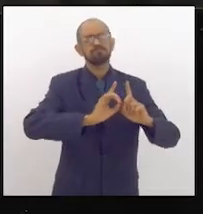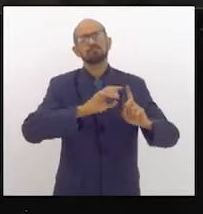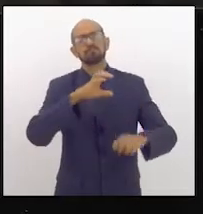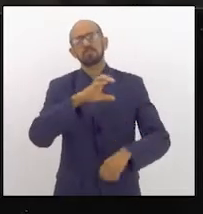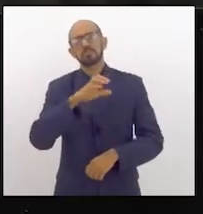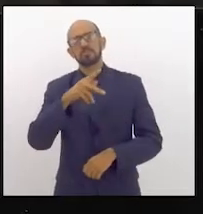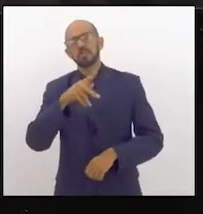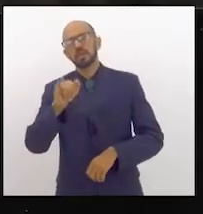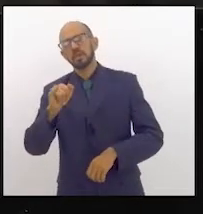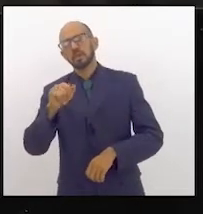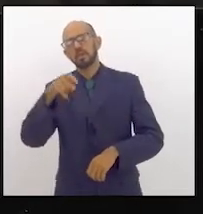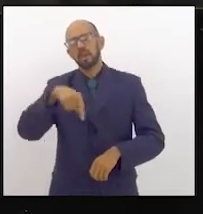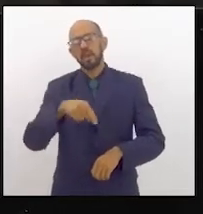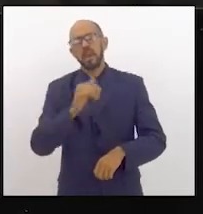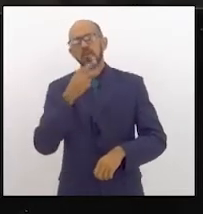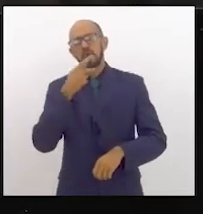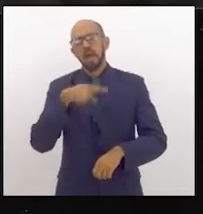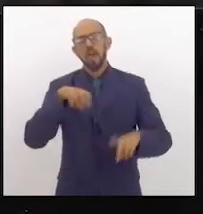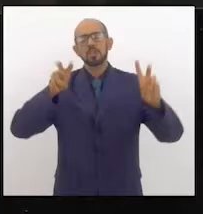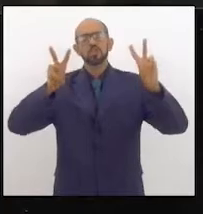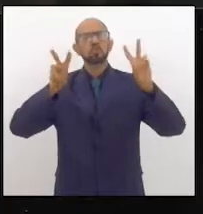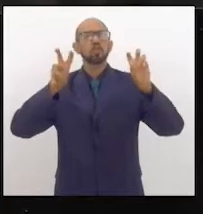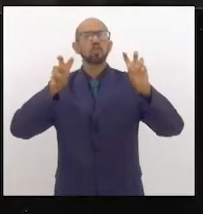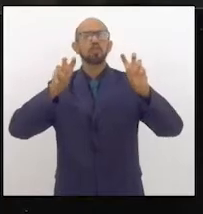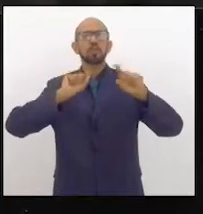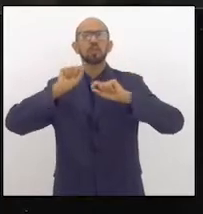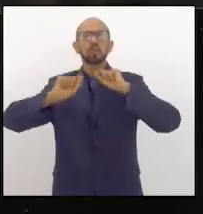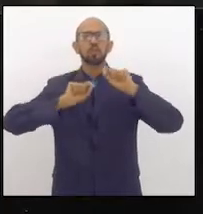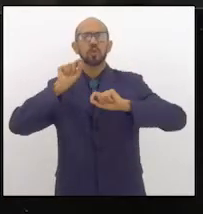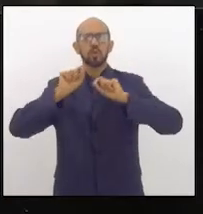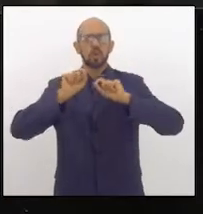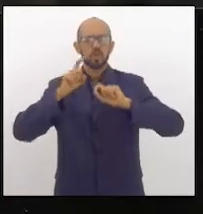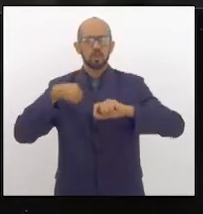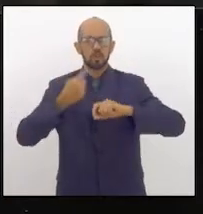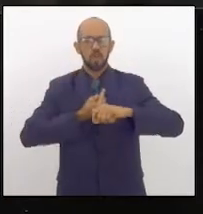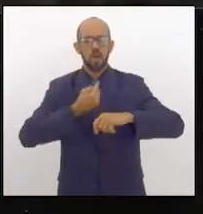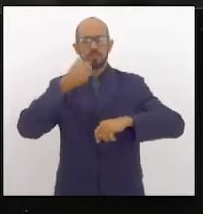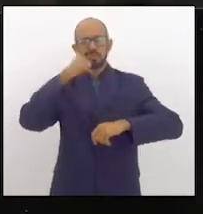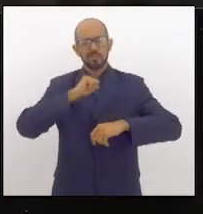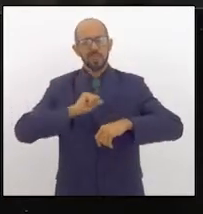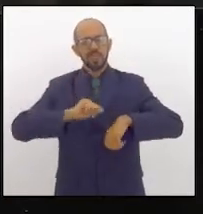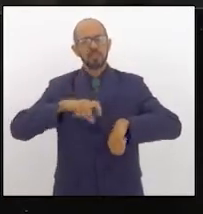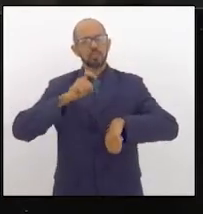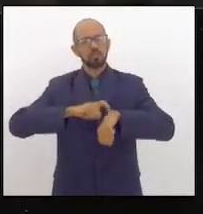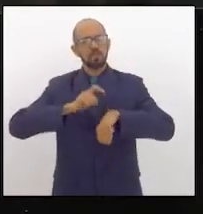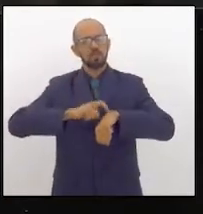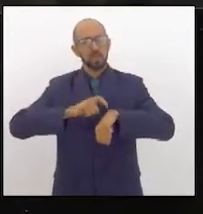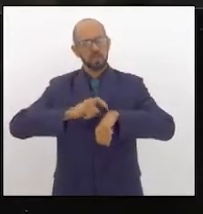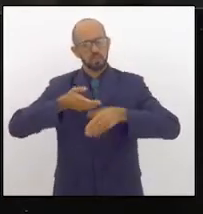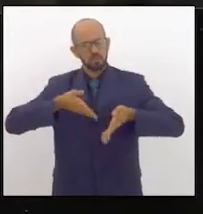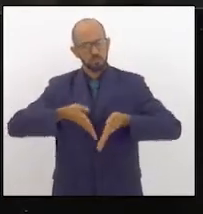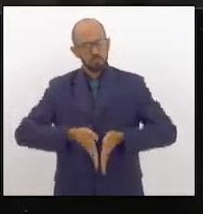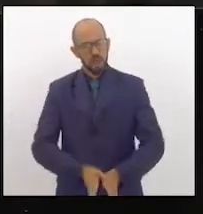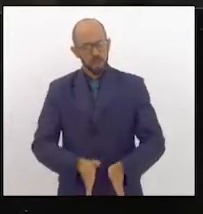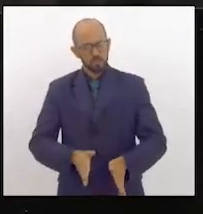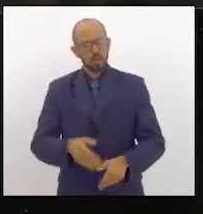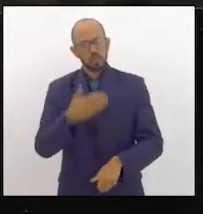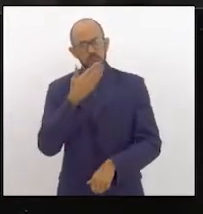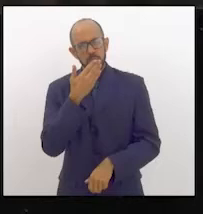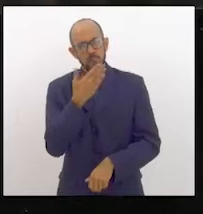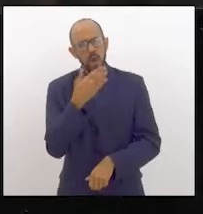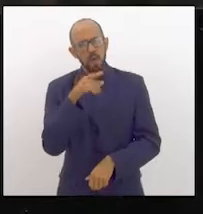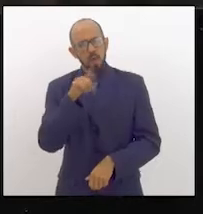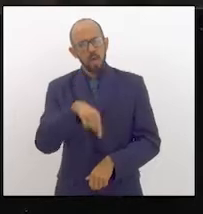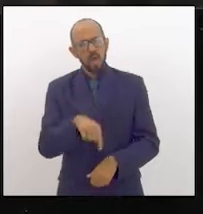que é falar sobre a questão de nós mulheres na hora do parto Quais são as